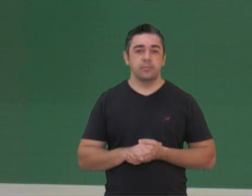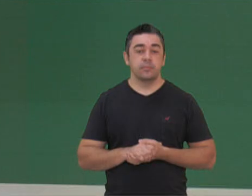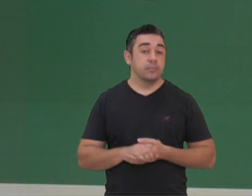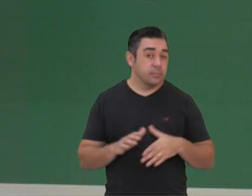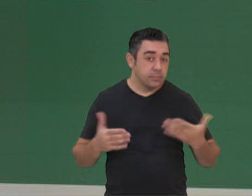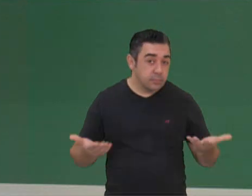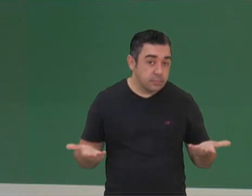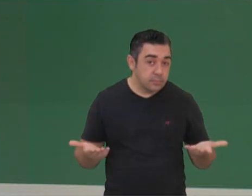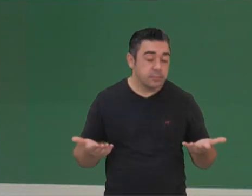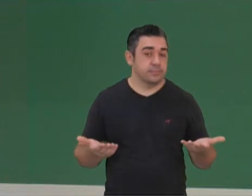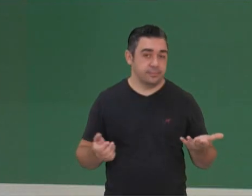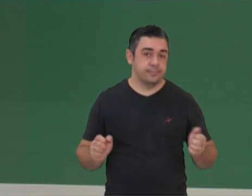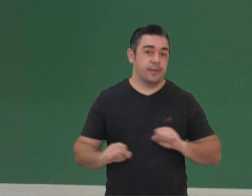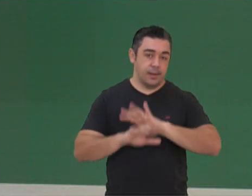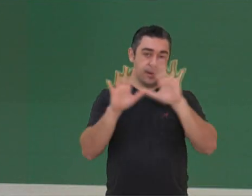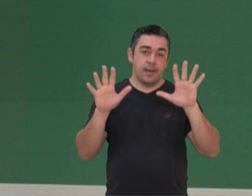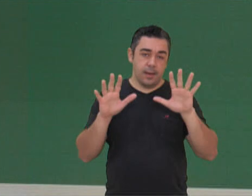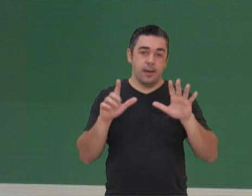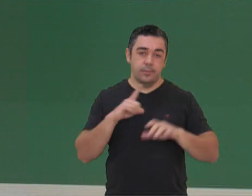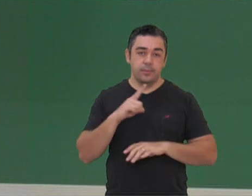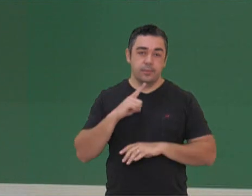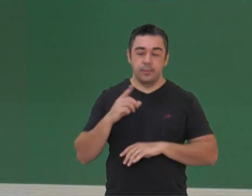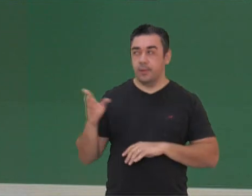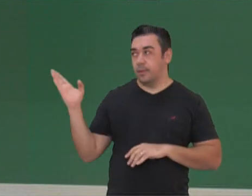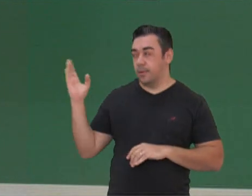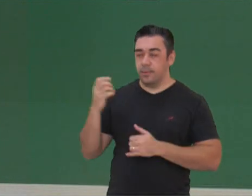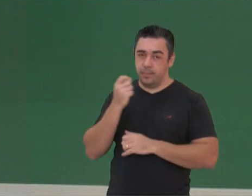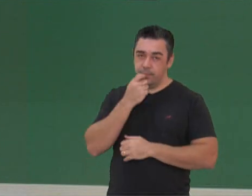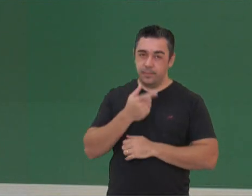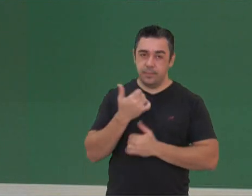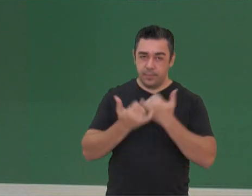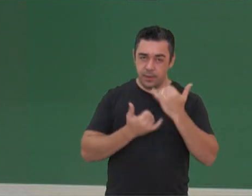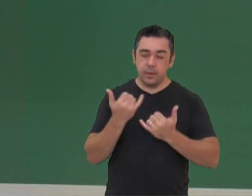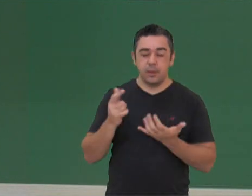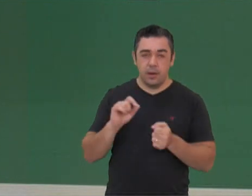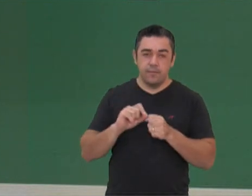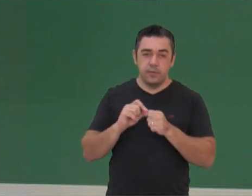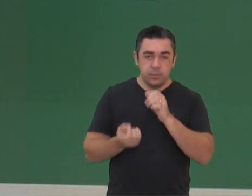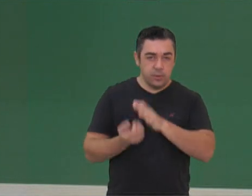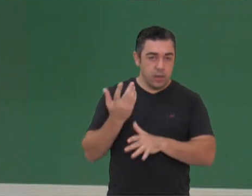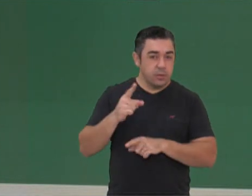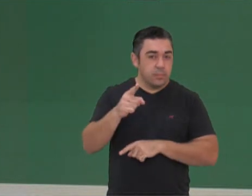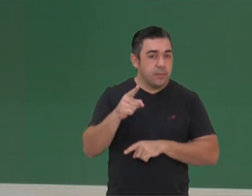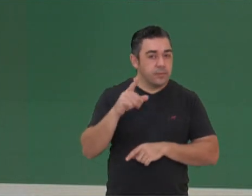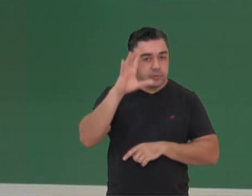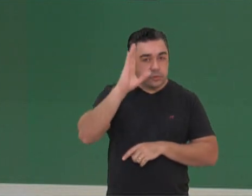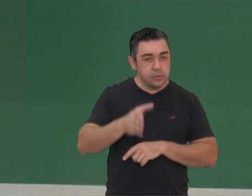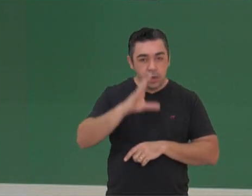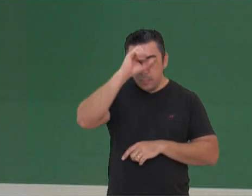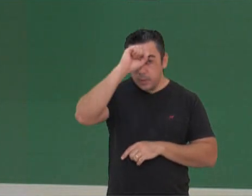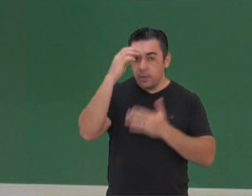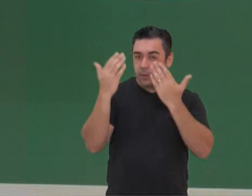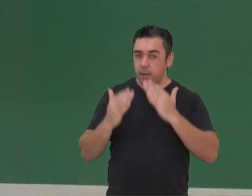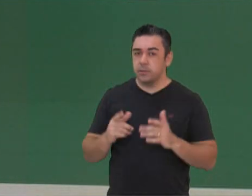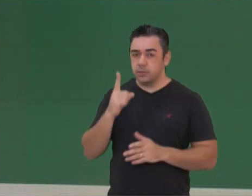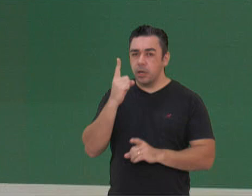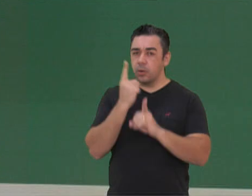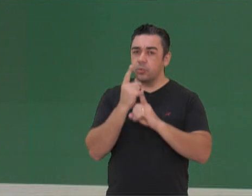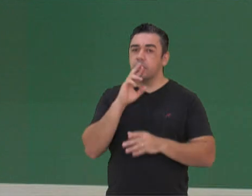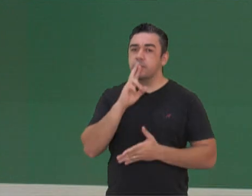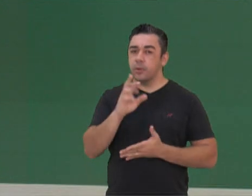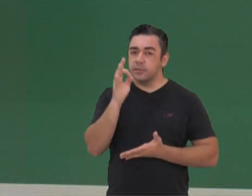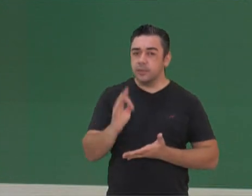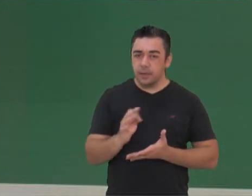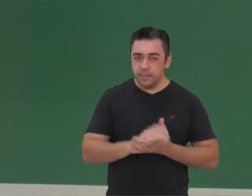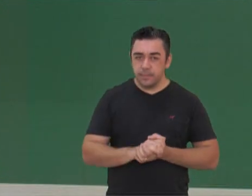E aí, gente, claro que Pokémon não existe, essa árvore é uma árvore fictícia. Mas vocês já aprenderam a analisar, então já acharam a resposta